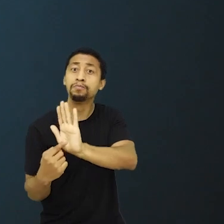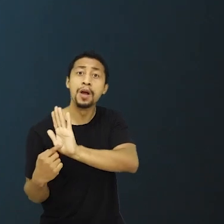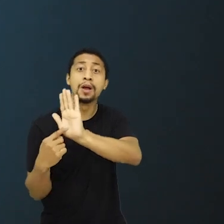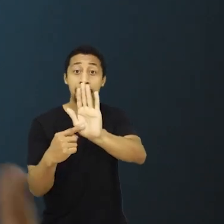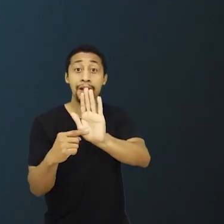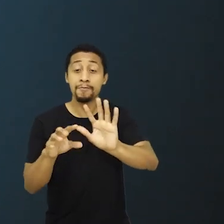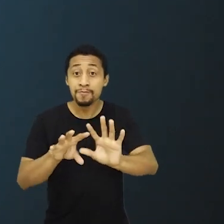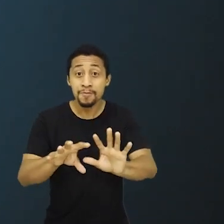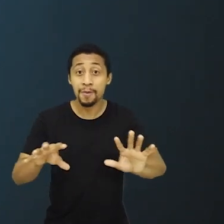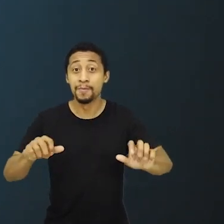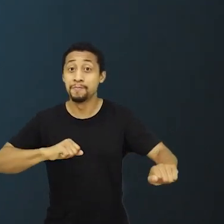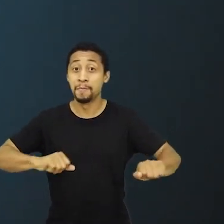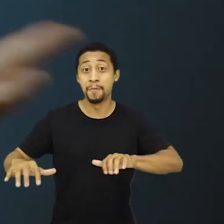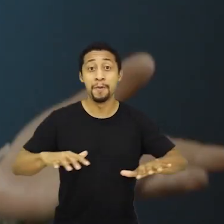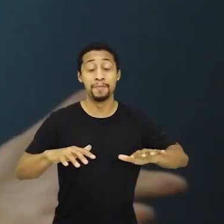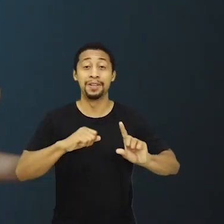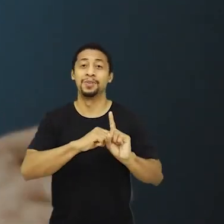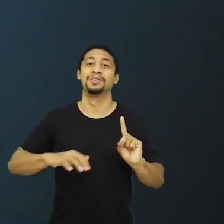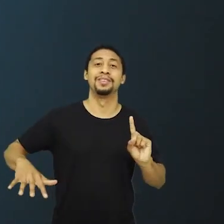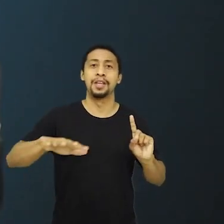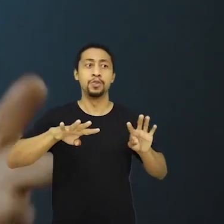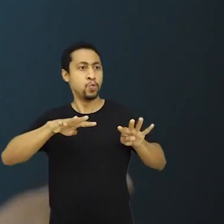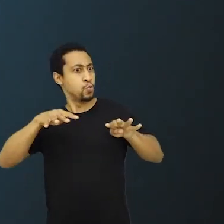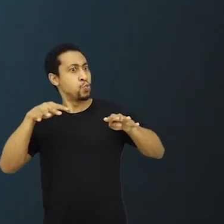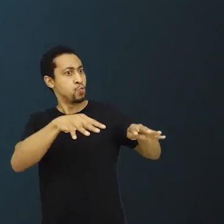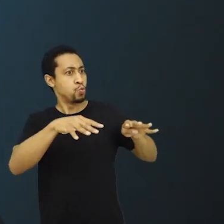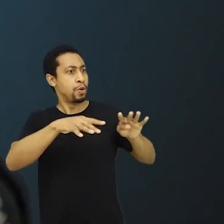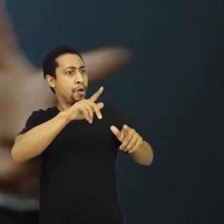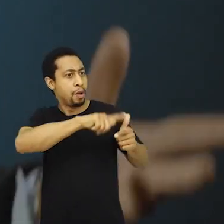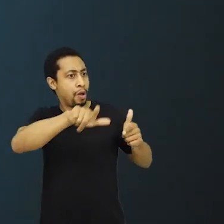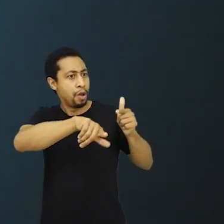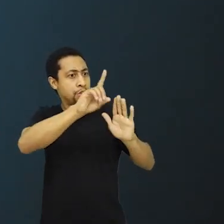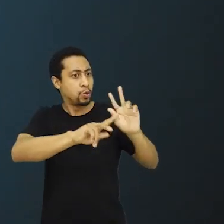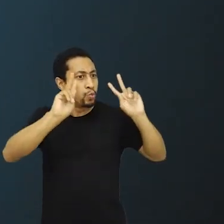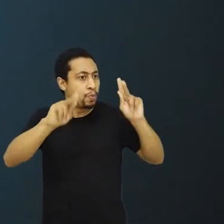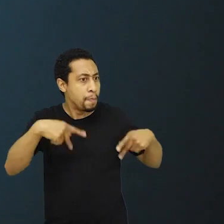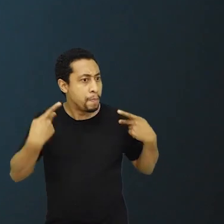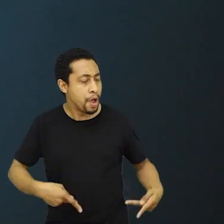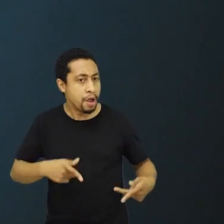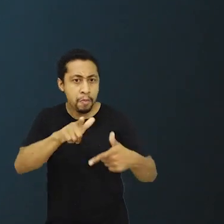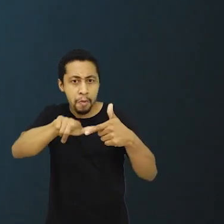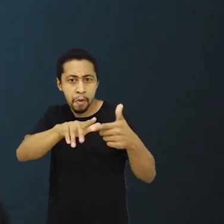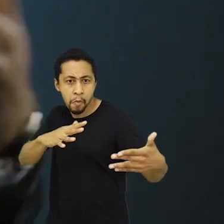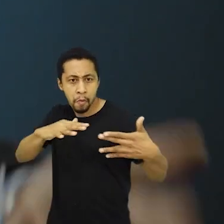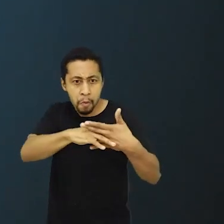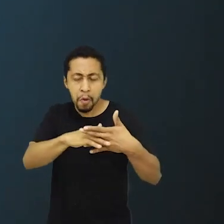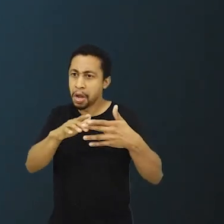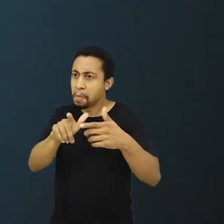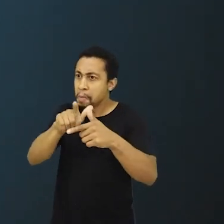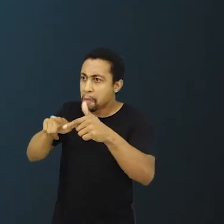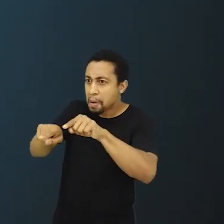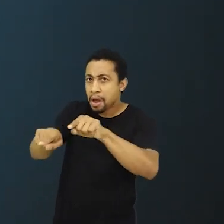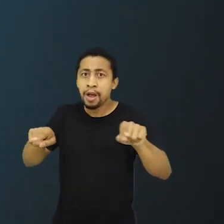sociedade para os problemas dos direitos humanos, dos direitos civis, dos direitos dos cidadãos, por uma